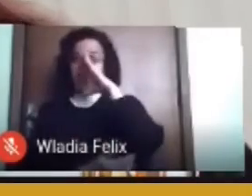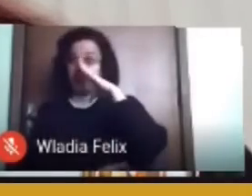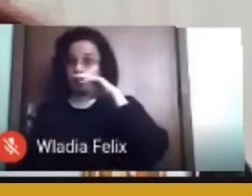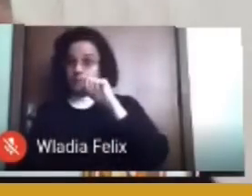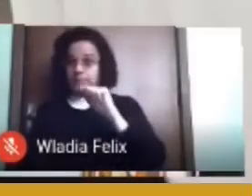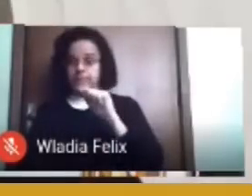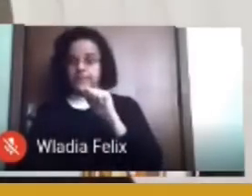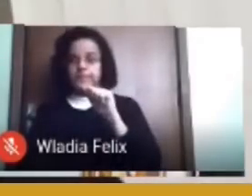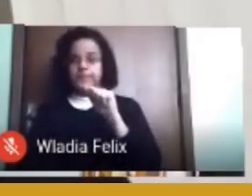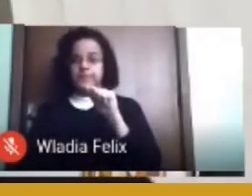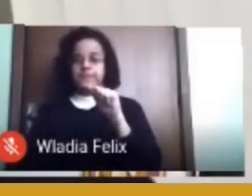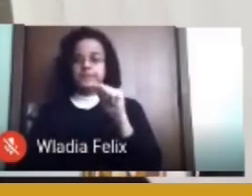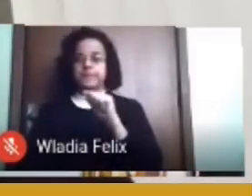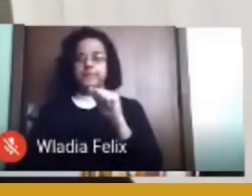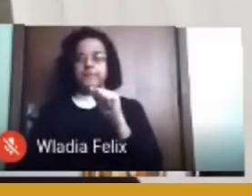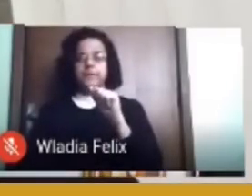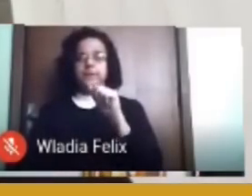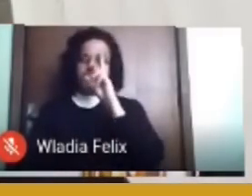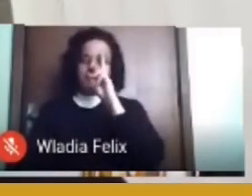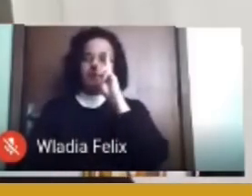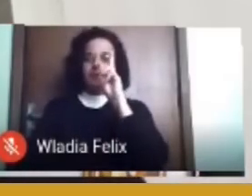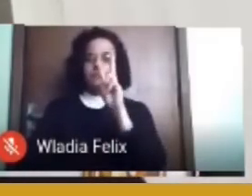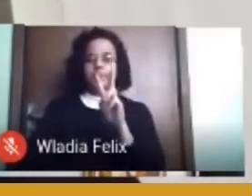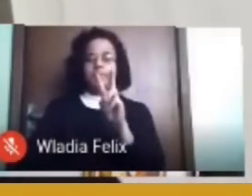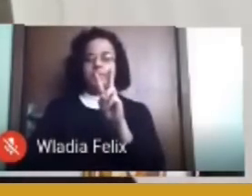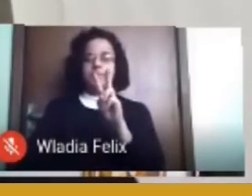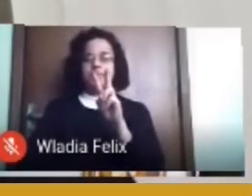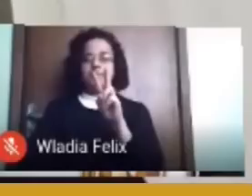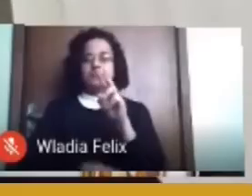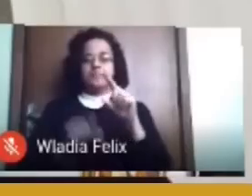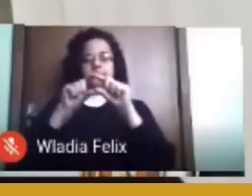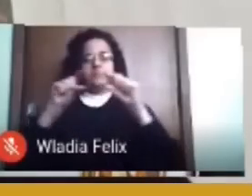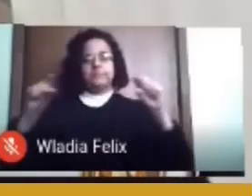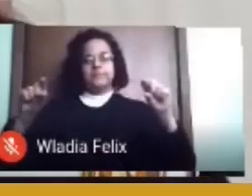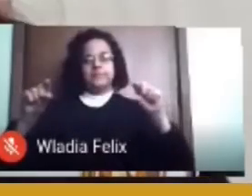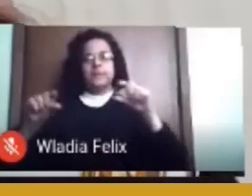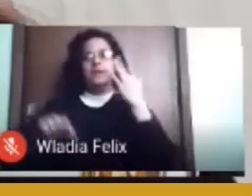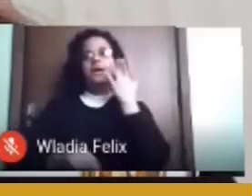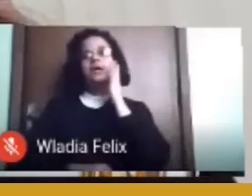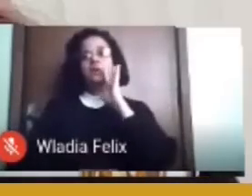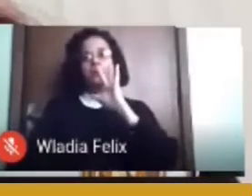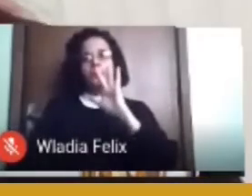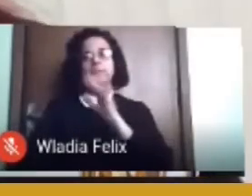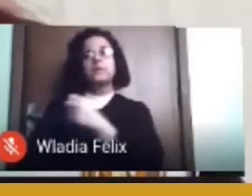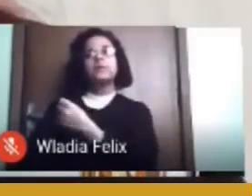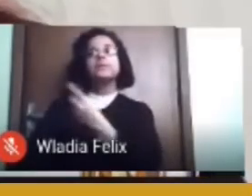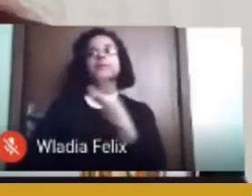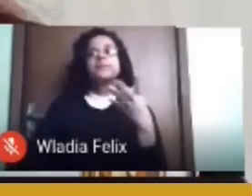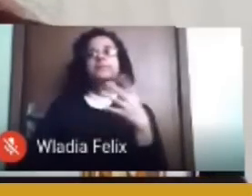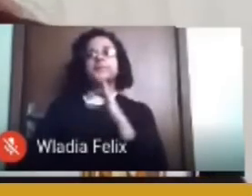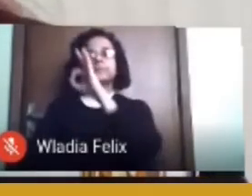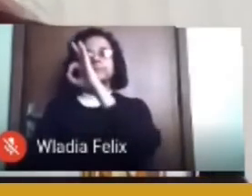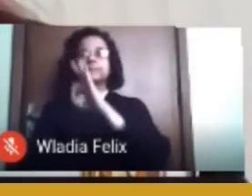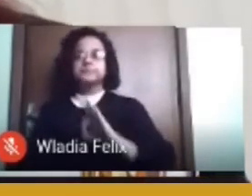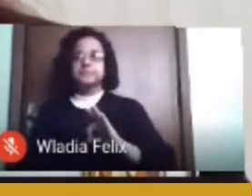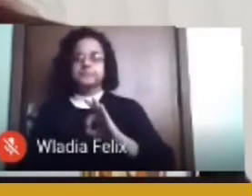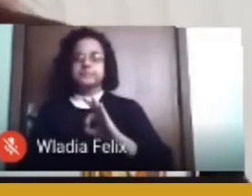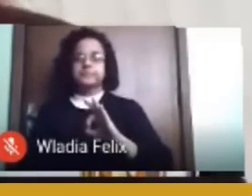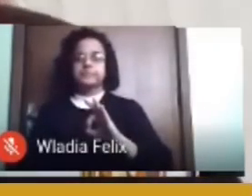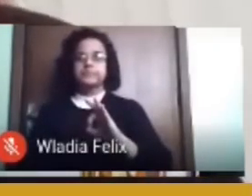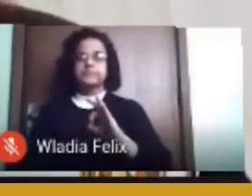aqui, a porcentagem de violências, aqui não estaria só sexual envolvida, mas que ocorrem nas